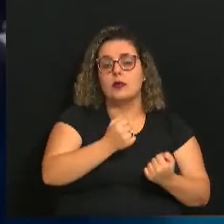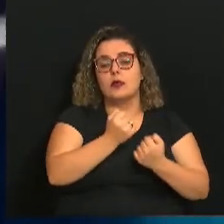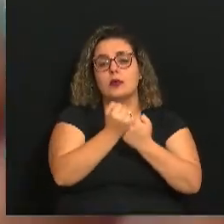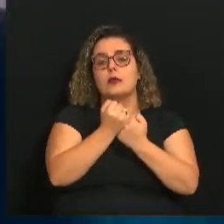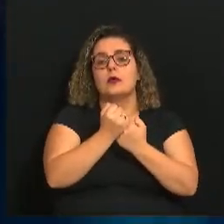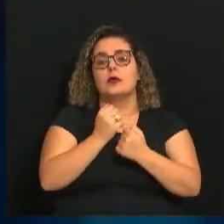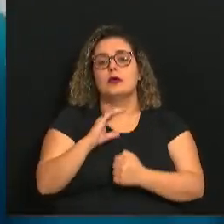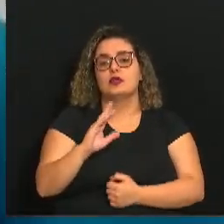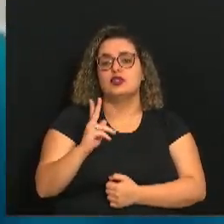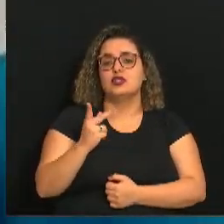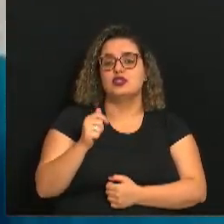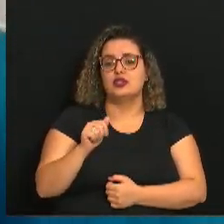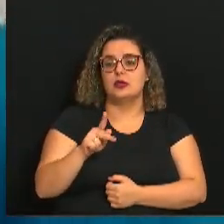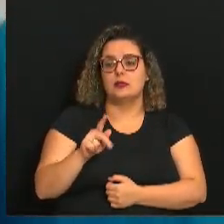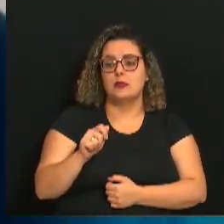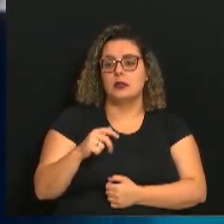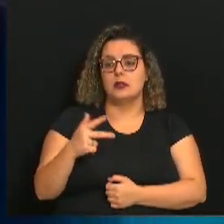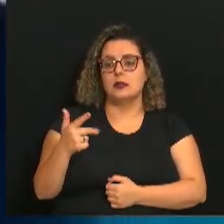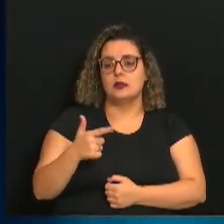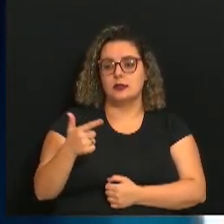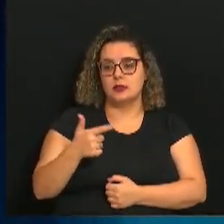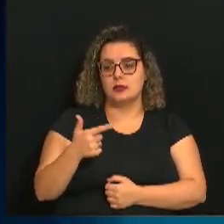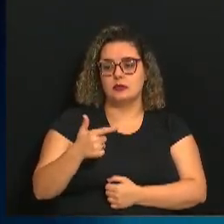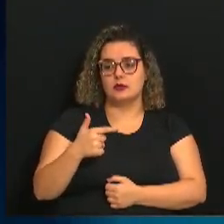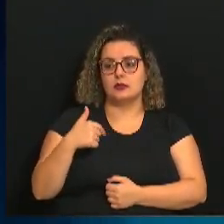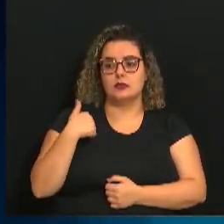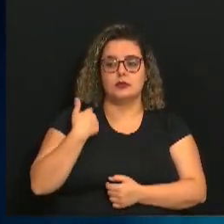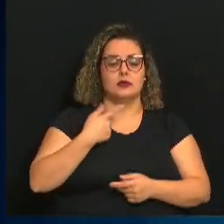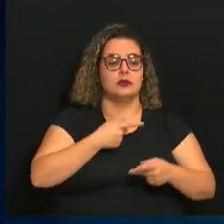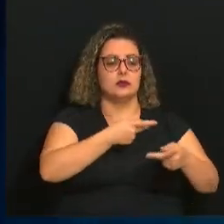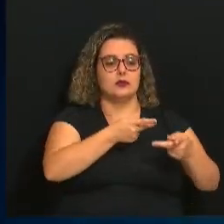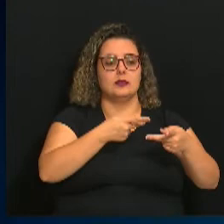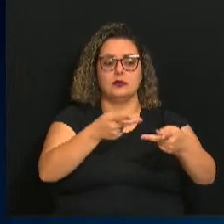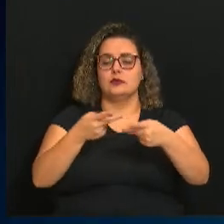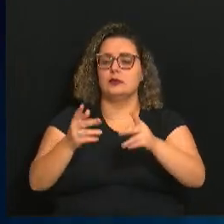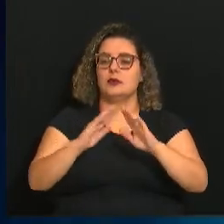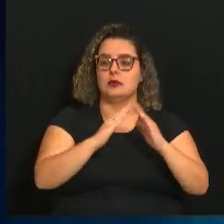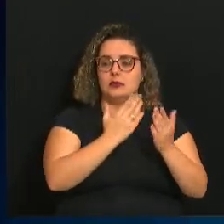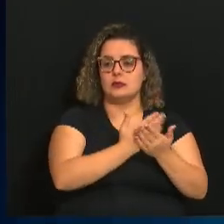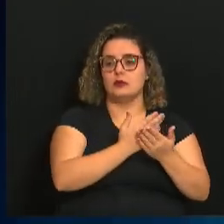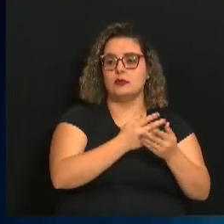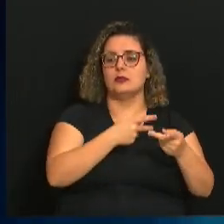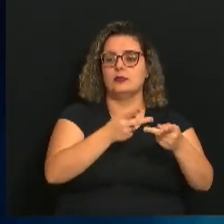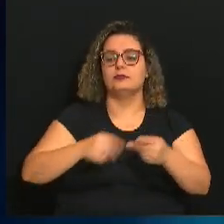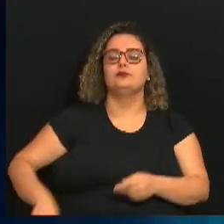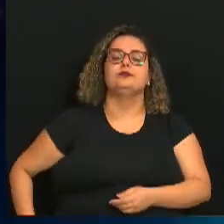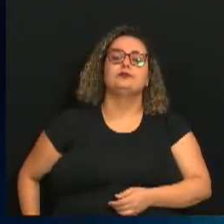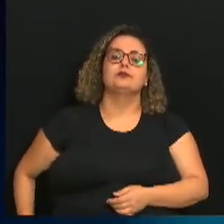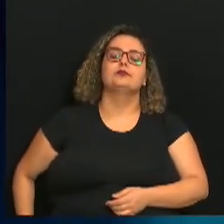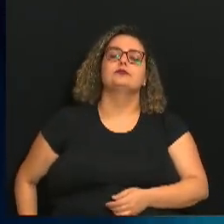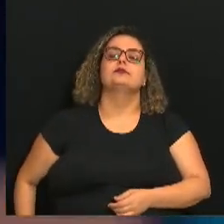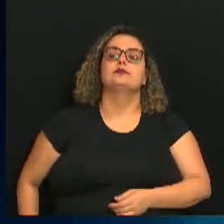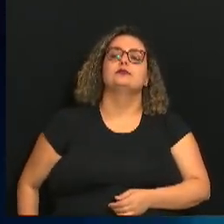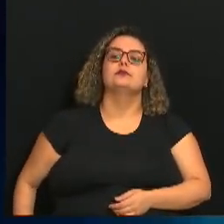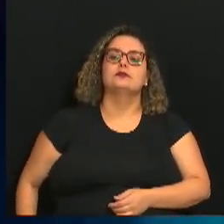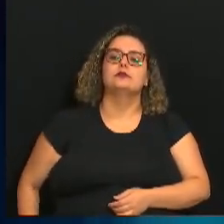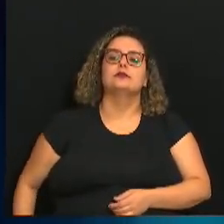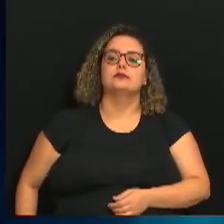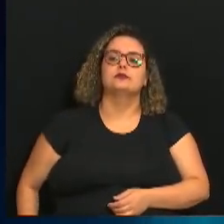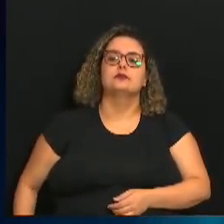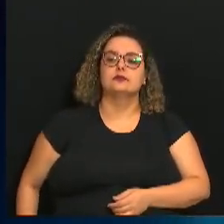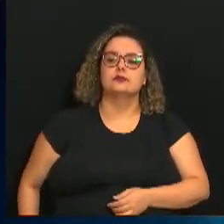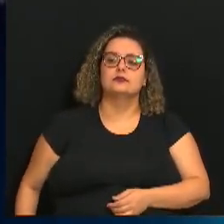estávamos percorrendo as escolas, tal, apoiando, e aí chegou essa reclamação para mim, e eram de